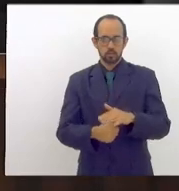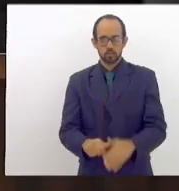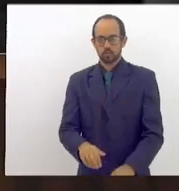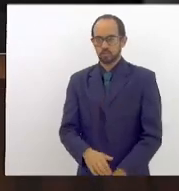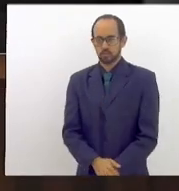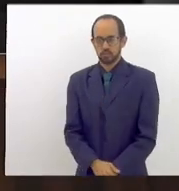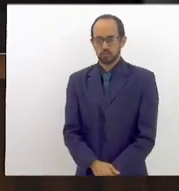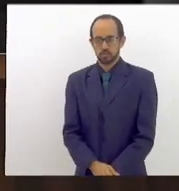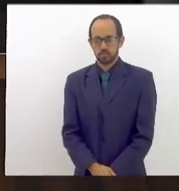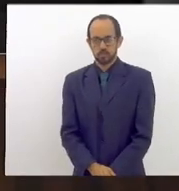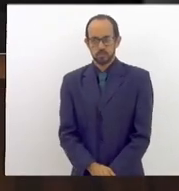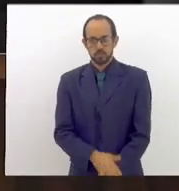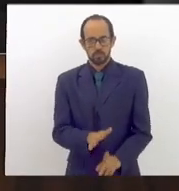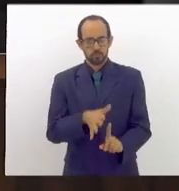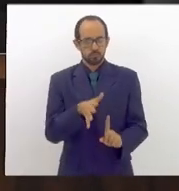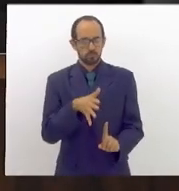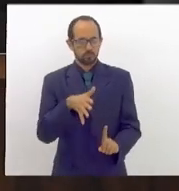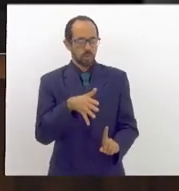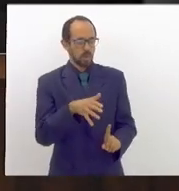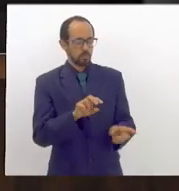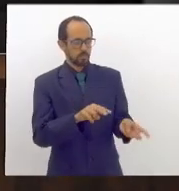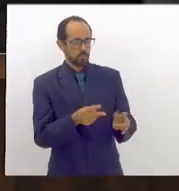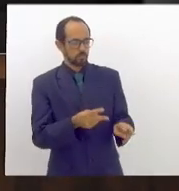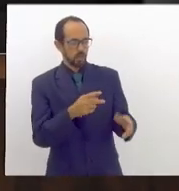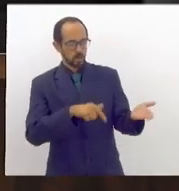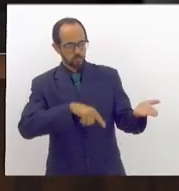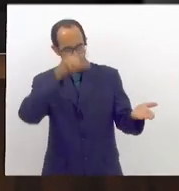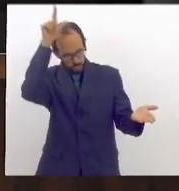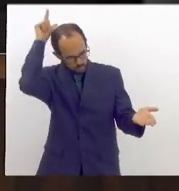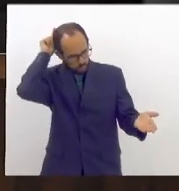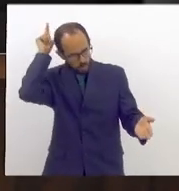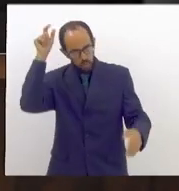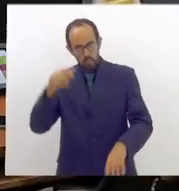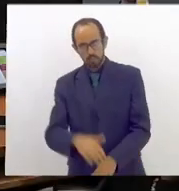com a palavra para encaminhada Deputado Luis Paulo